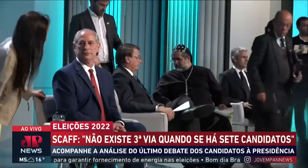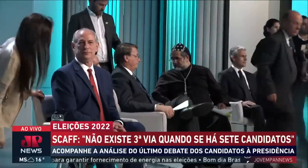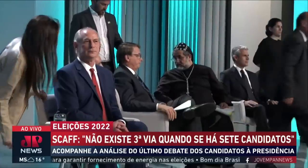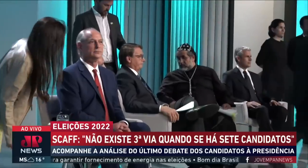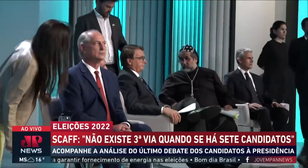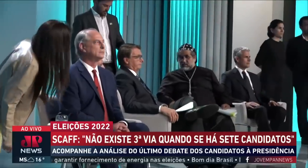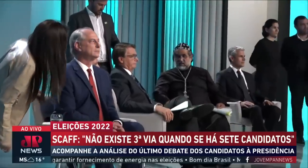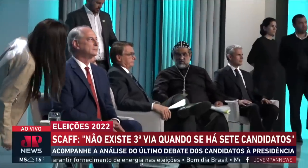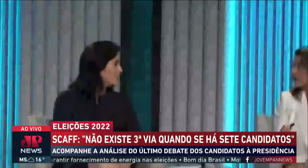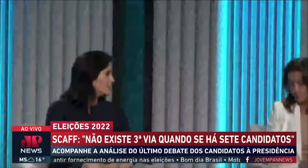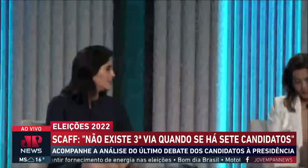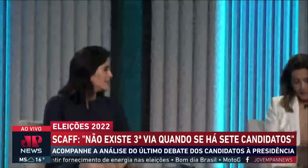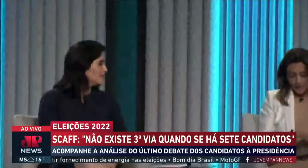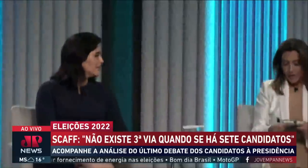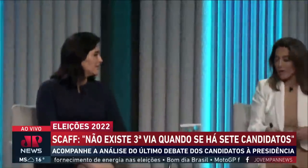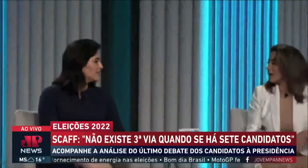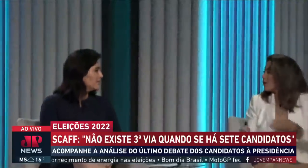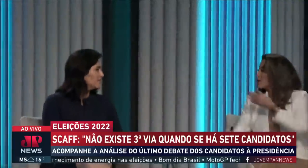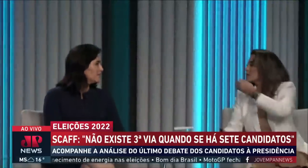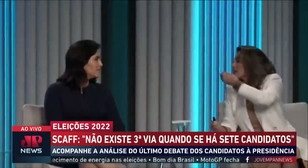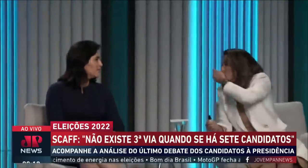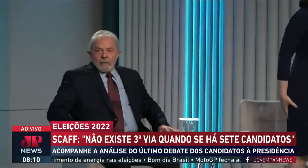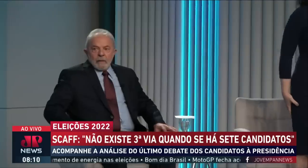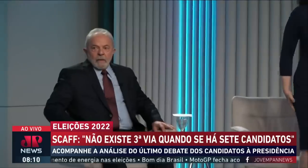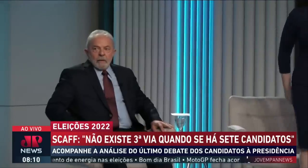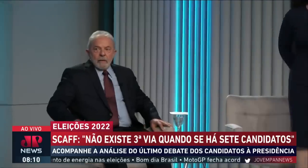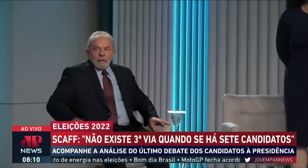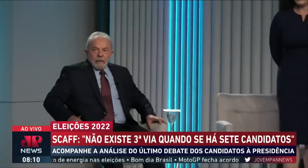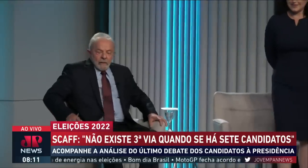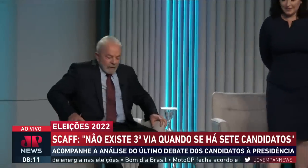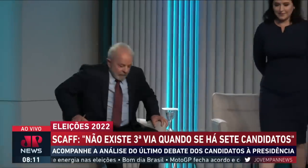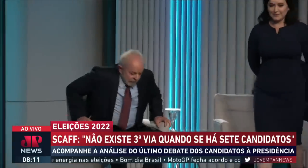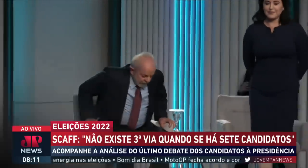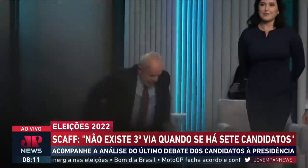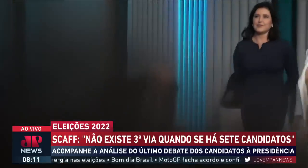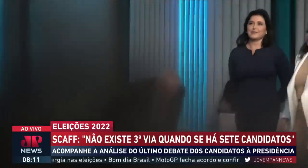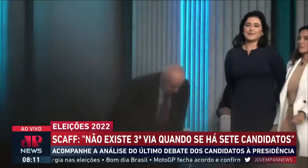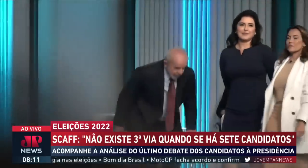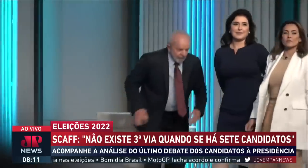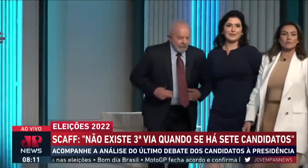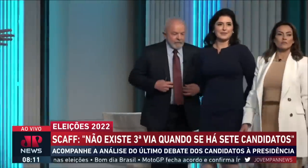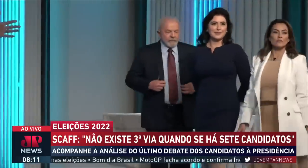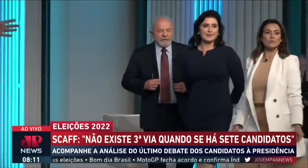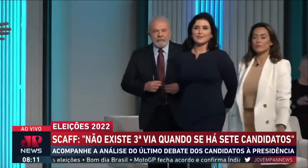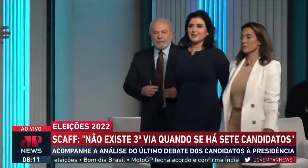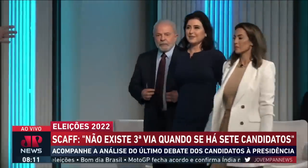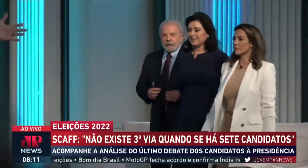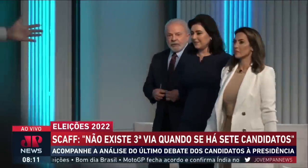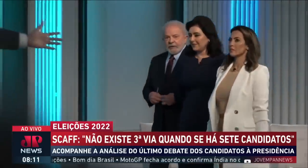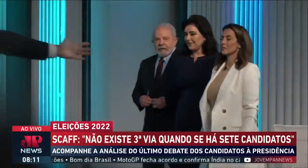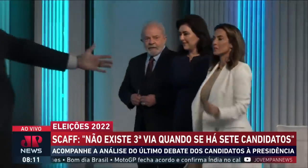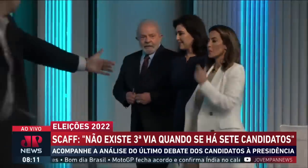futuro para o Brasil e o caminho da corrupção é essa escolha que nós vamos fazer domingo Brasil versus